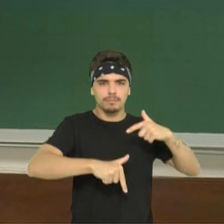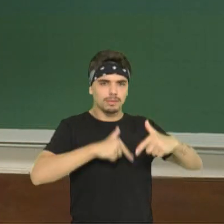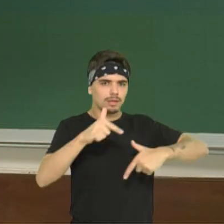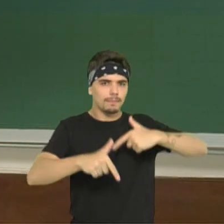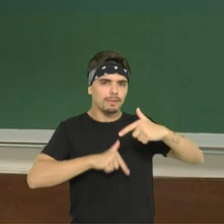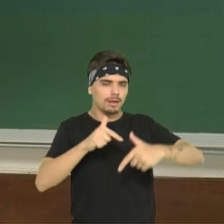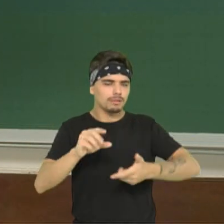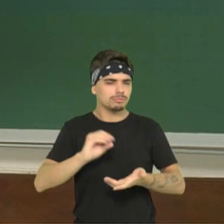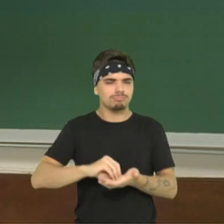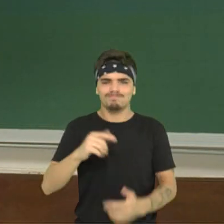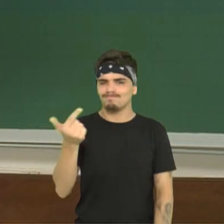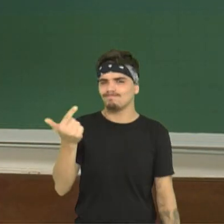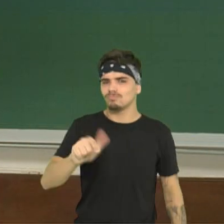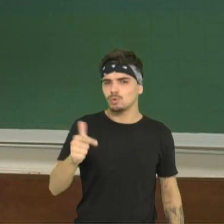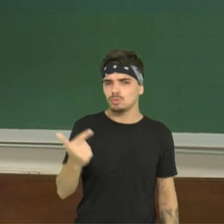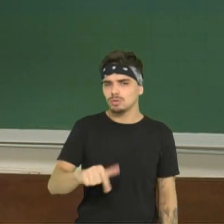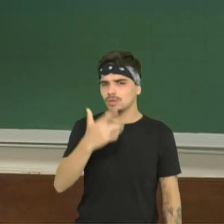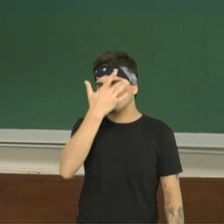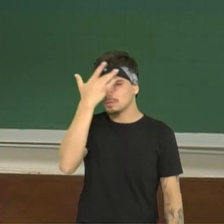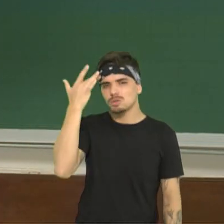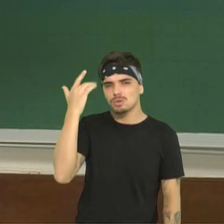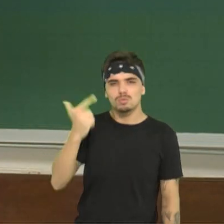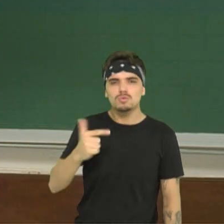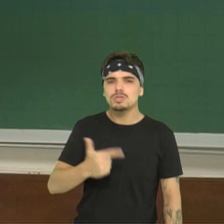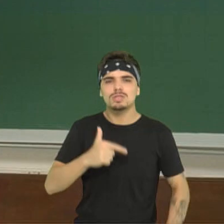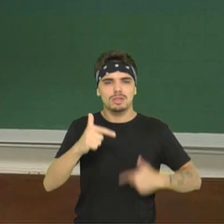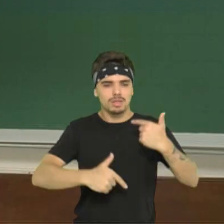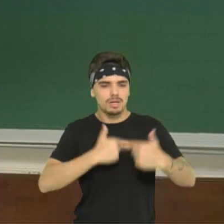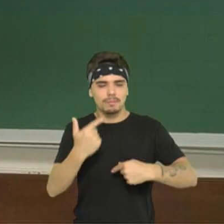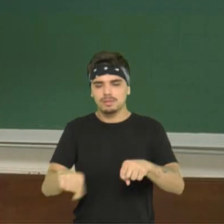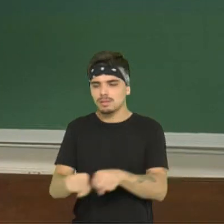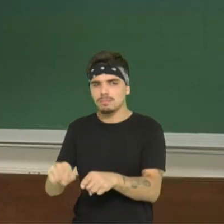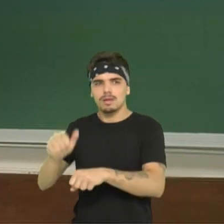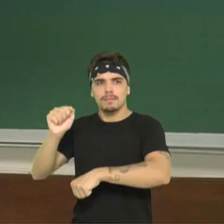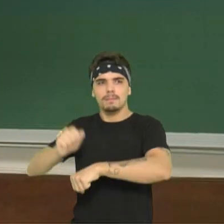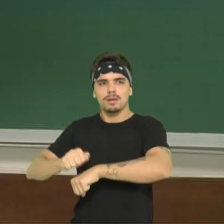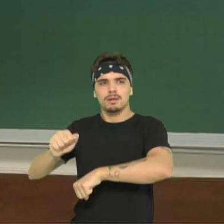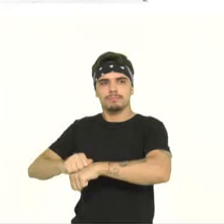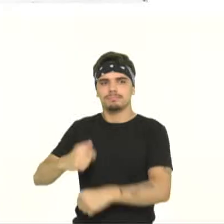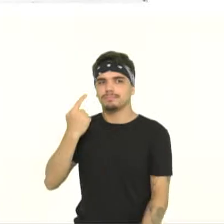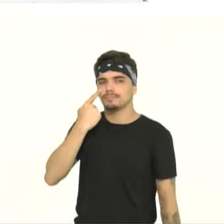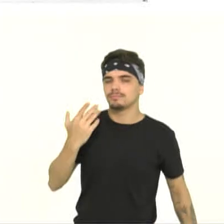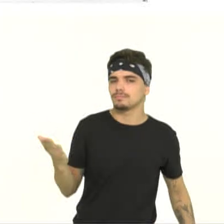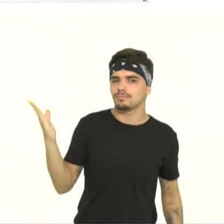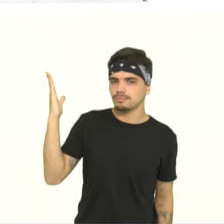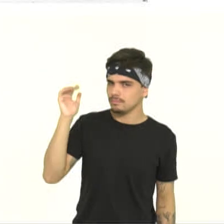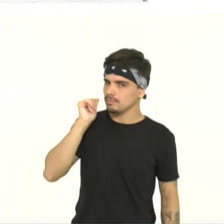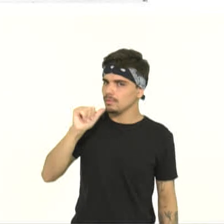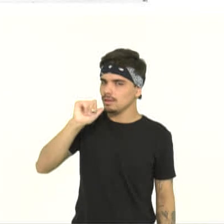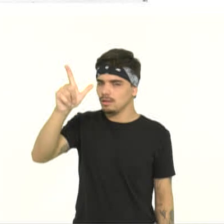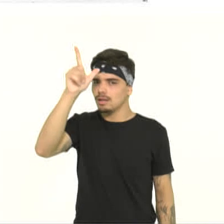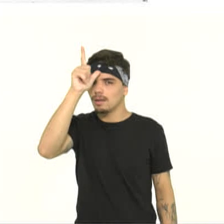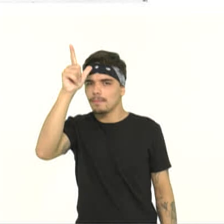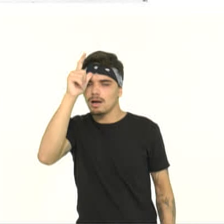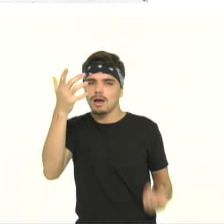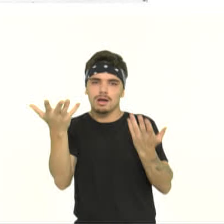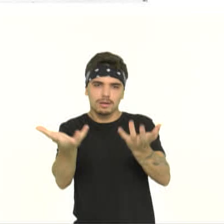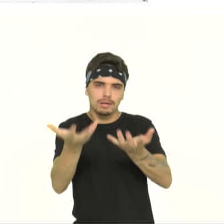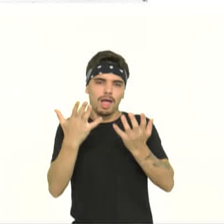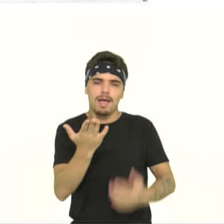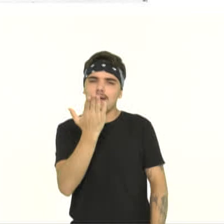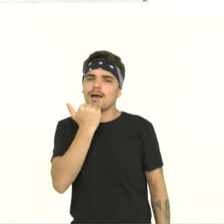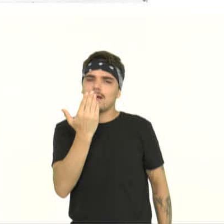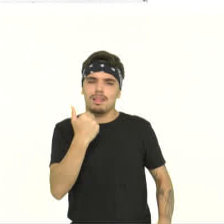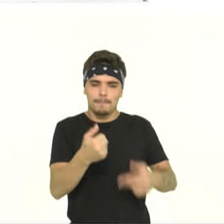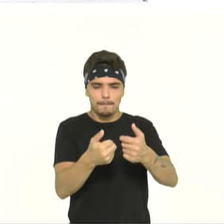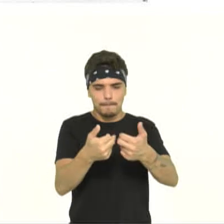trabalhadores desempregados, numa situação de miséria. A gente tem uma imagem ali de meninas alemãs buscando um alimento, buscando